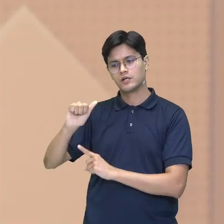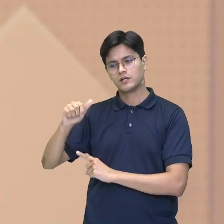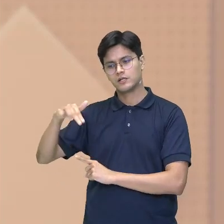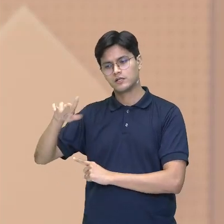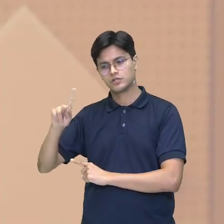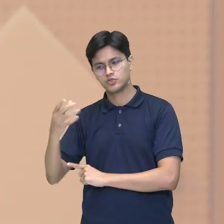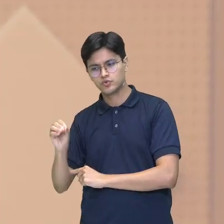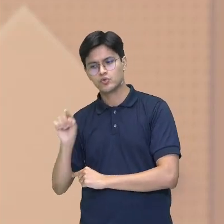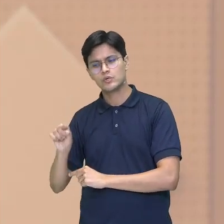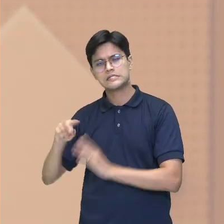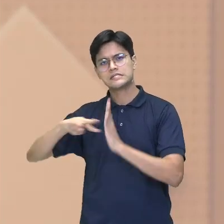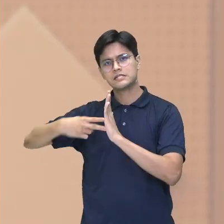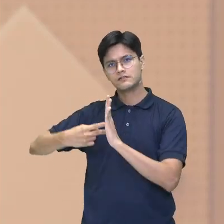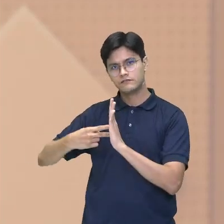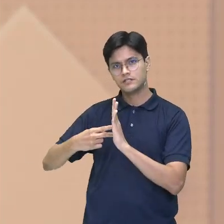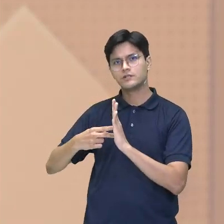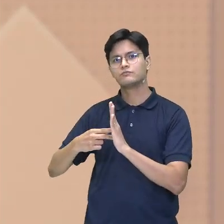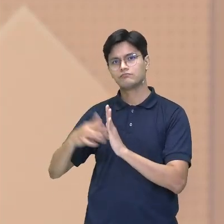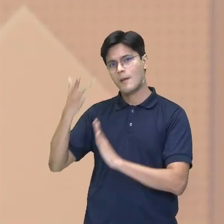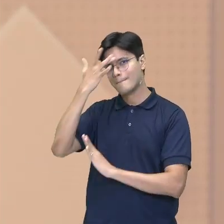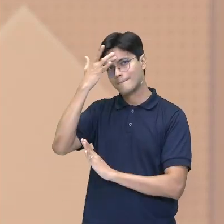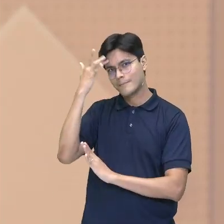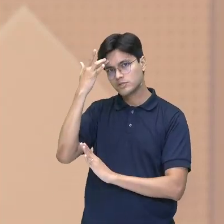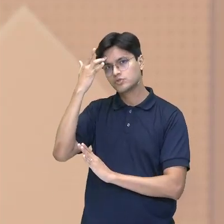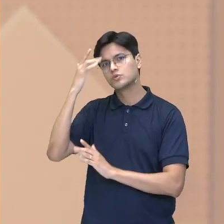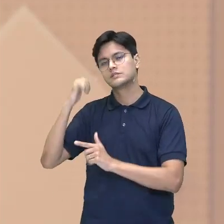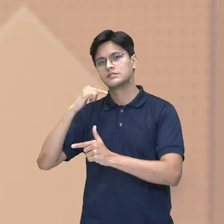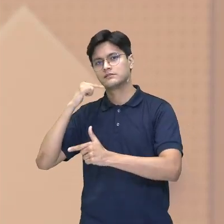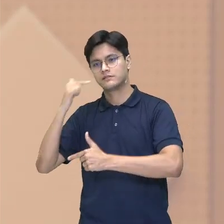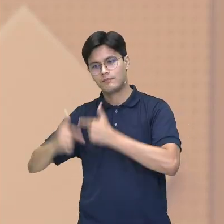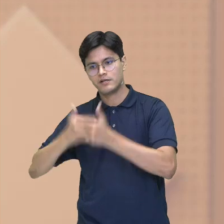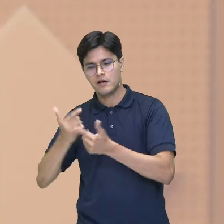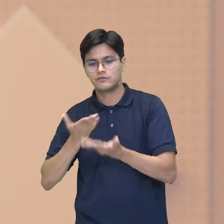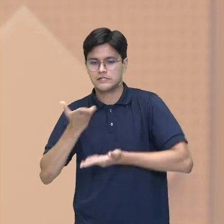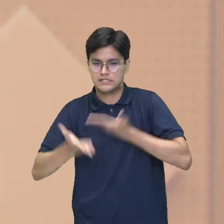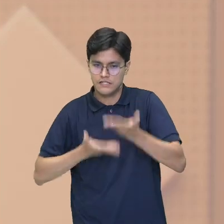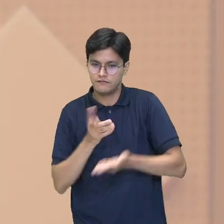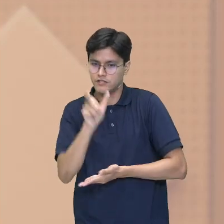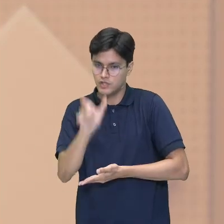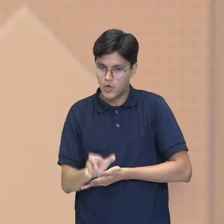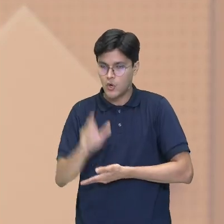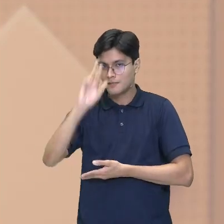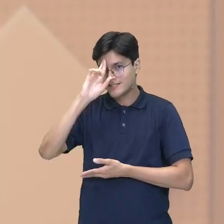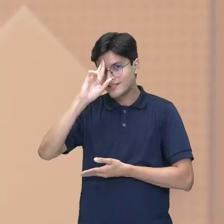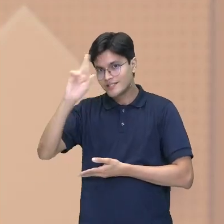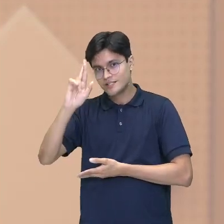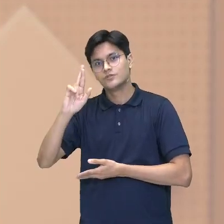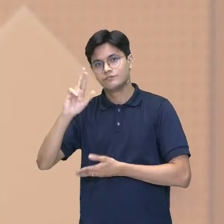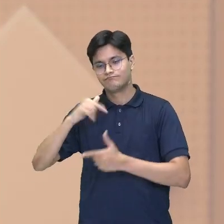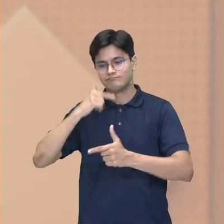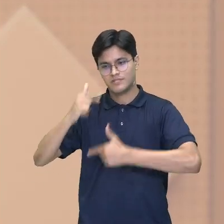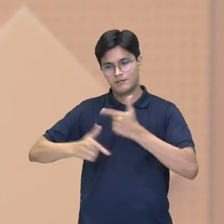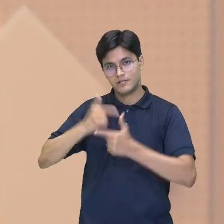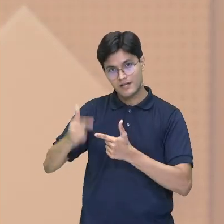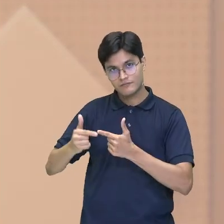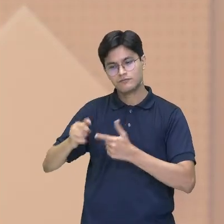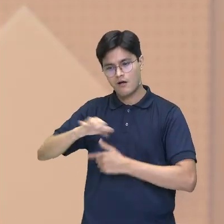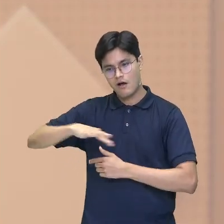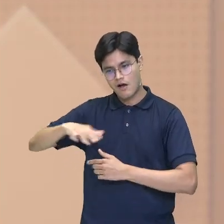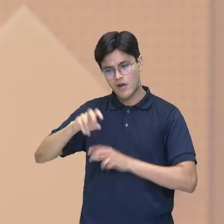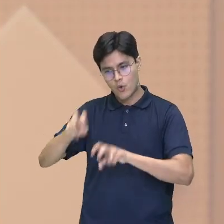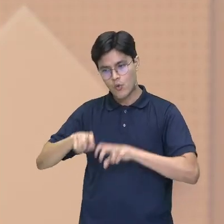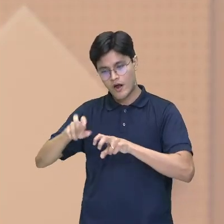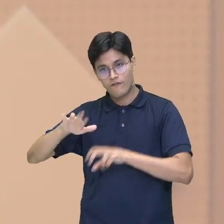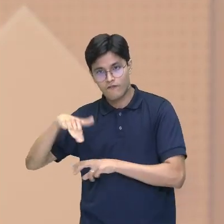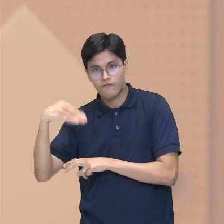aquelas pessoas que trabalhavam para o seu senhor, trabalhavam fora das áreas rurais, né?